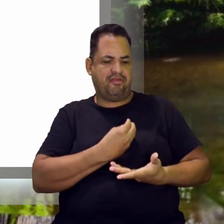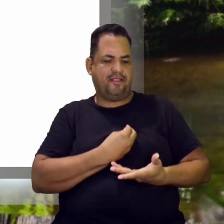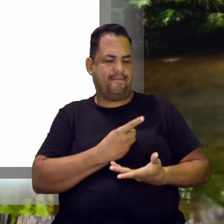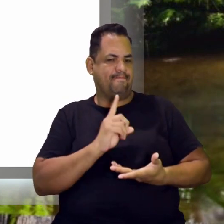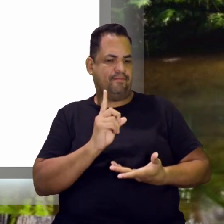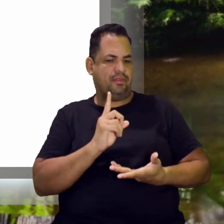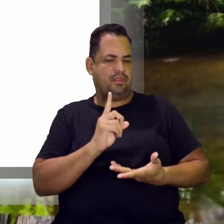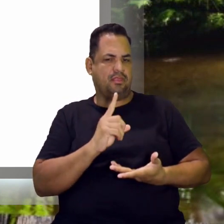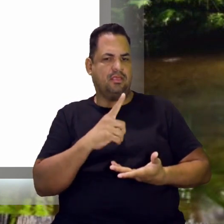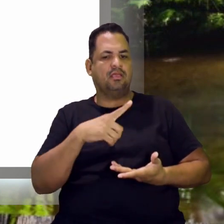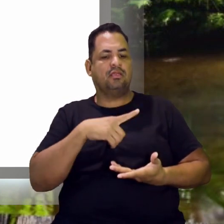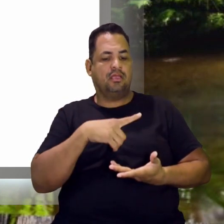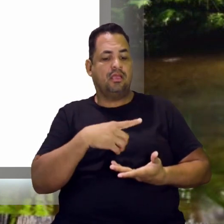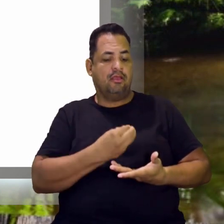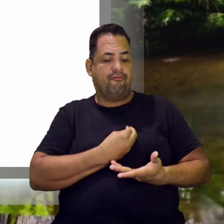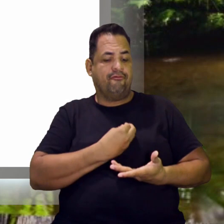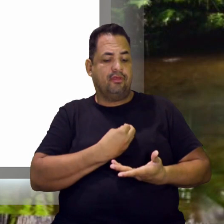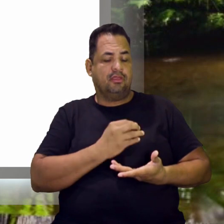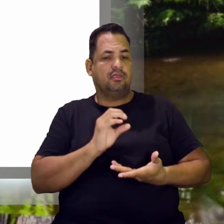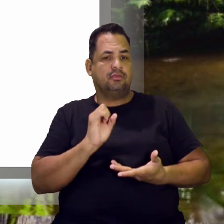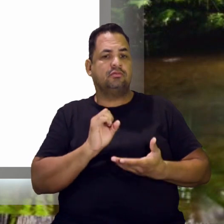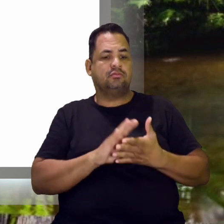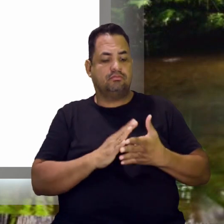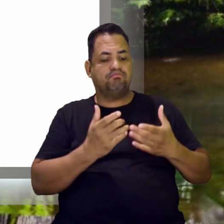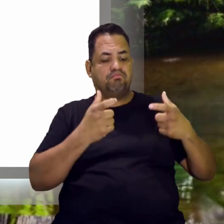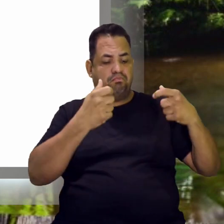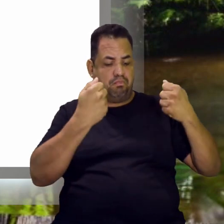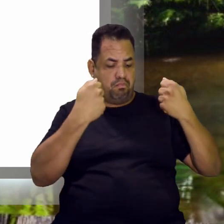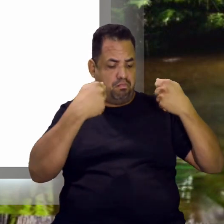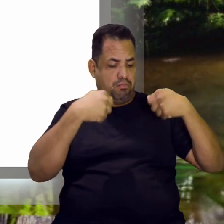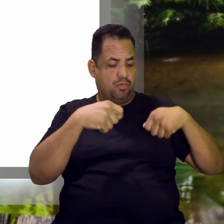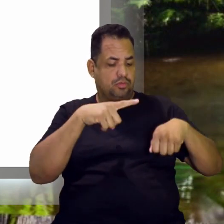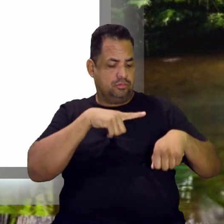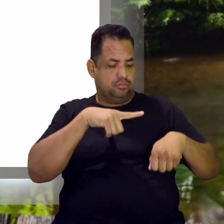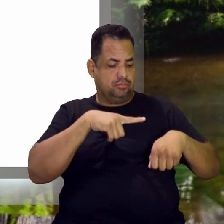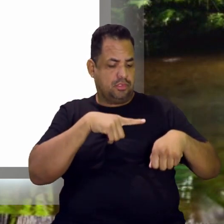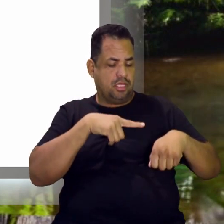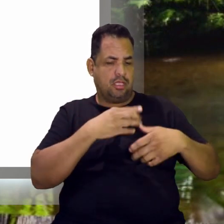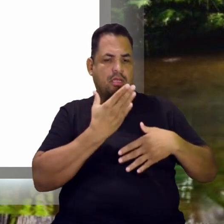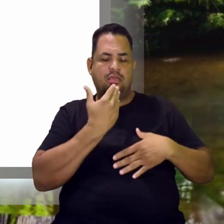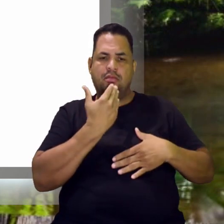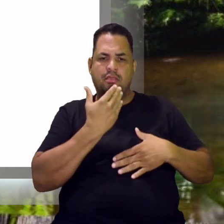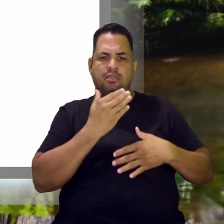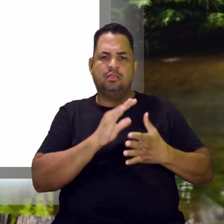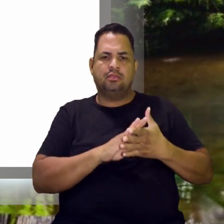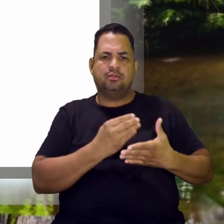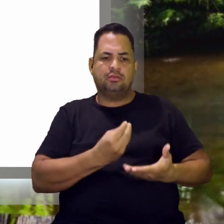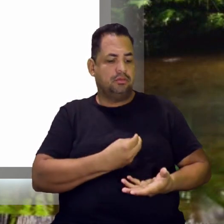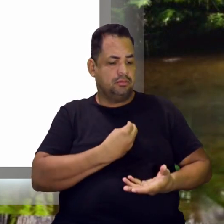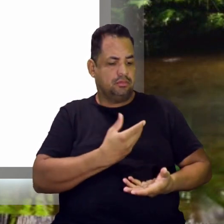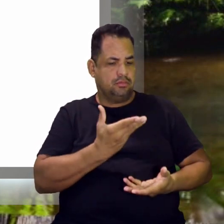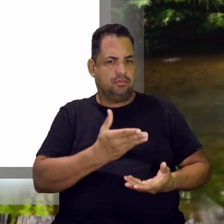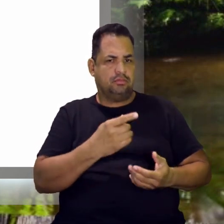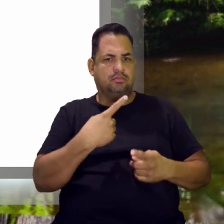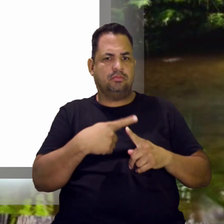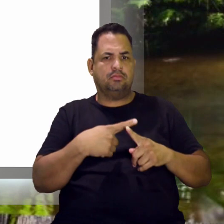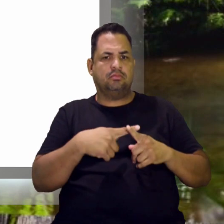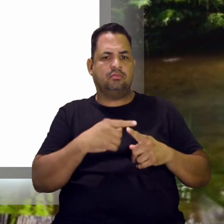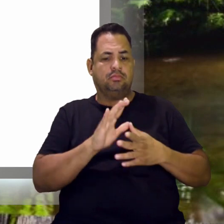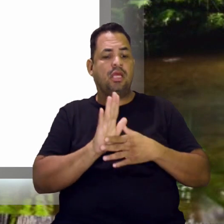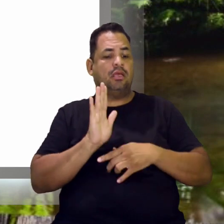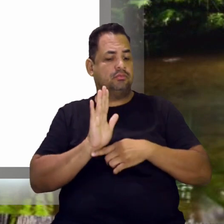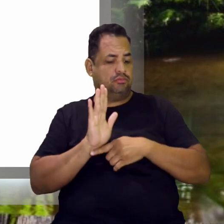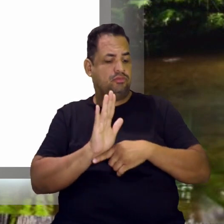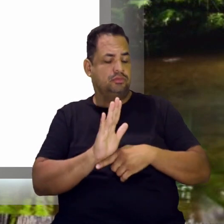Não. Se tem ser vivo ali é porque ali ele tem alimento. Não é verdade? Se ele vive ali, é porque está favorável